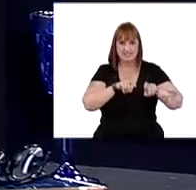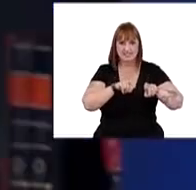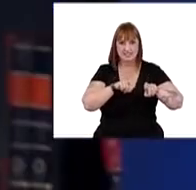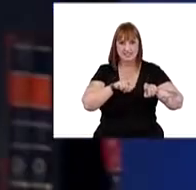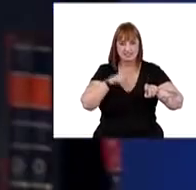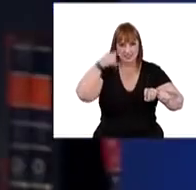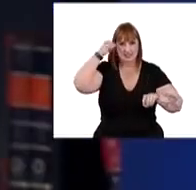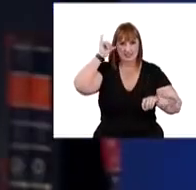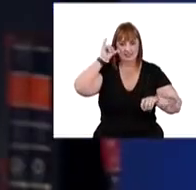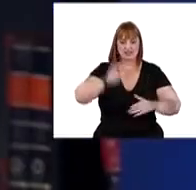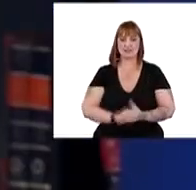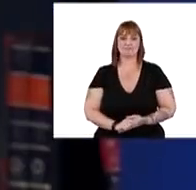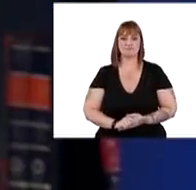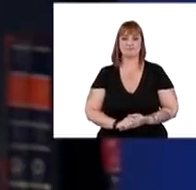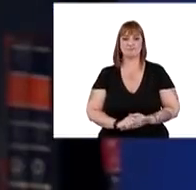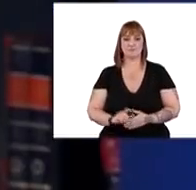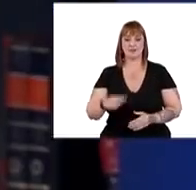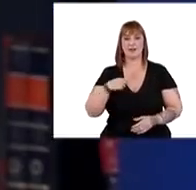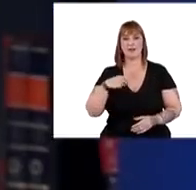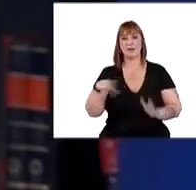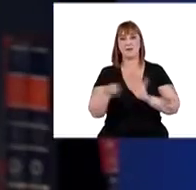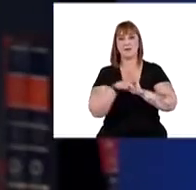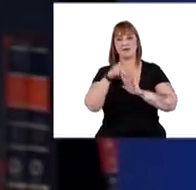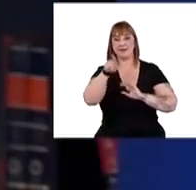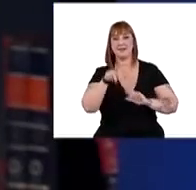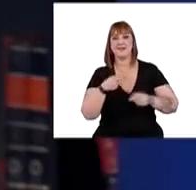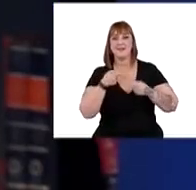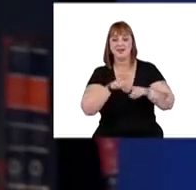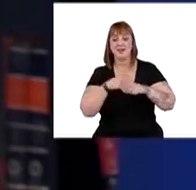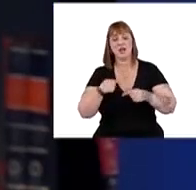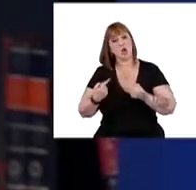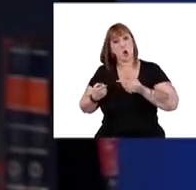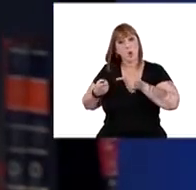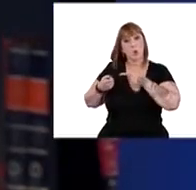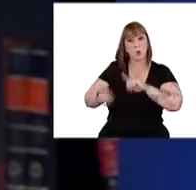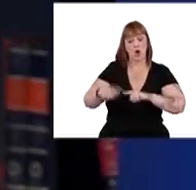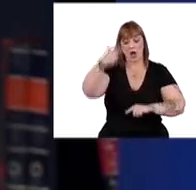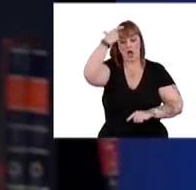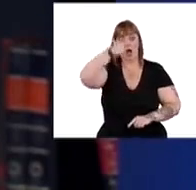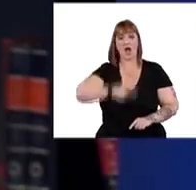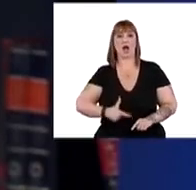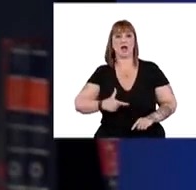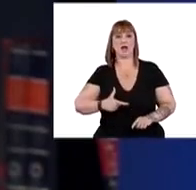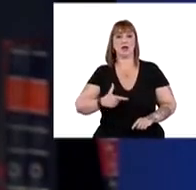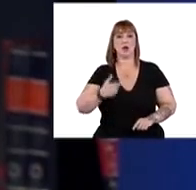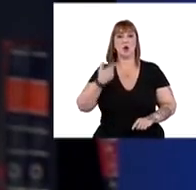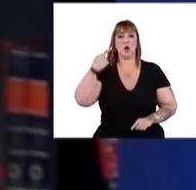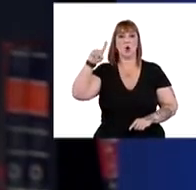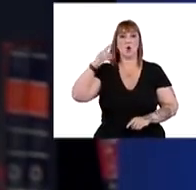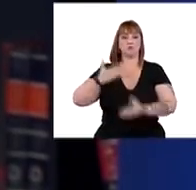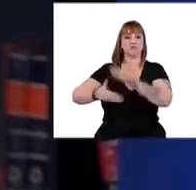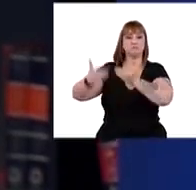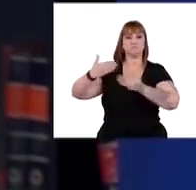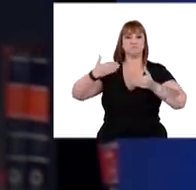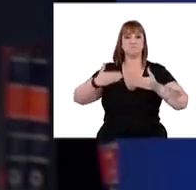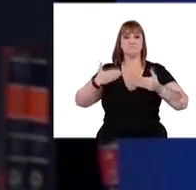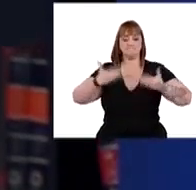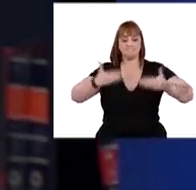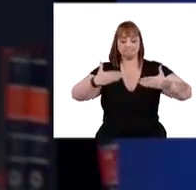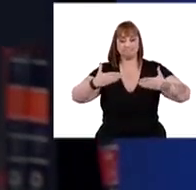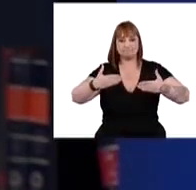contra o Ministério da Fazenda, a provocação sua. Na realidade, eu sou contra a atitude dos últimos ministros da Fazenda